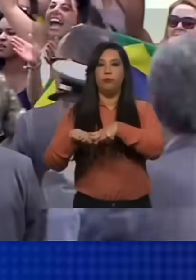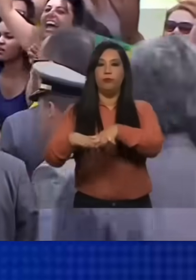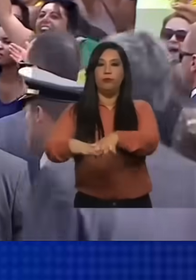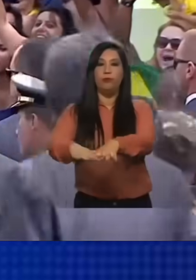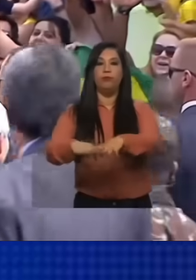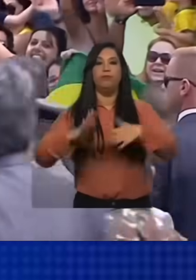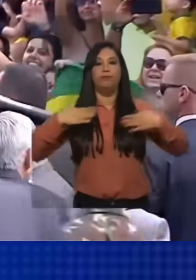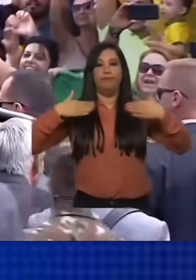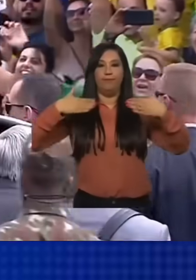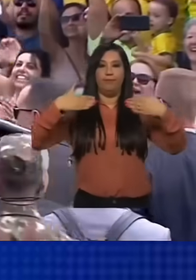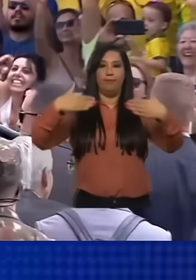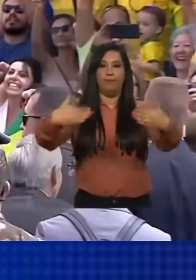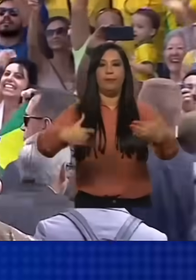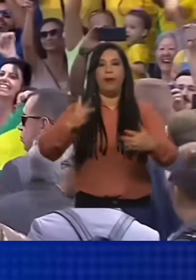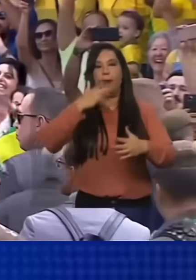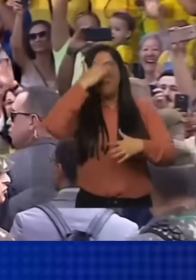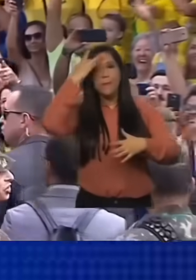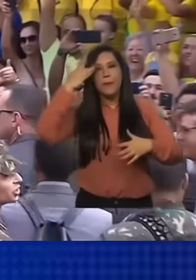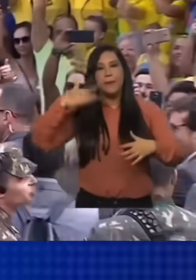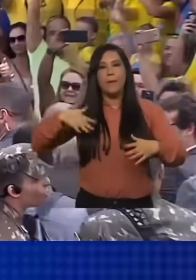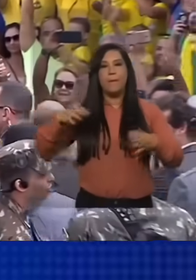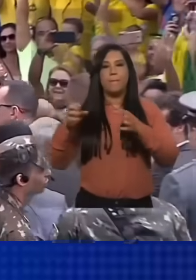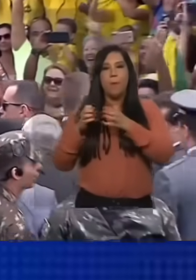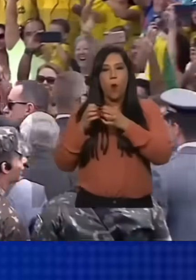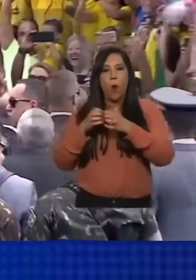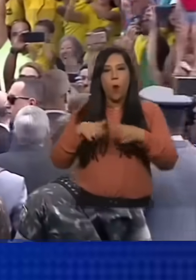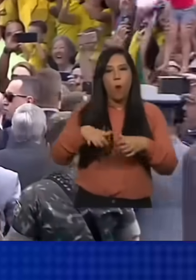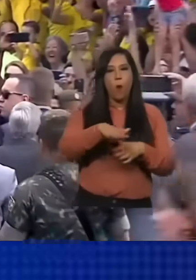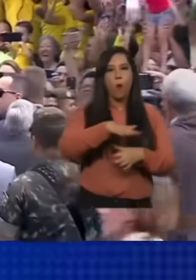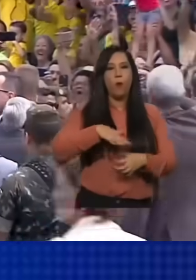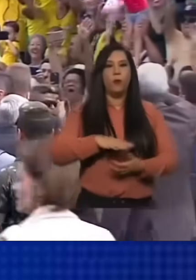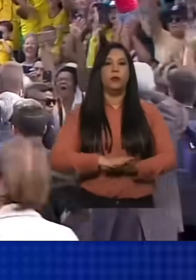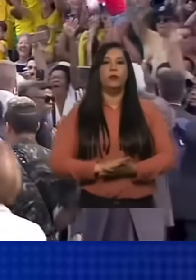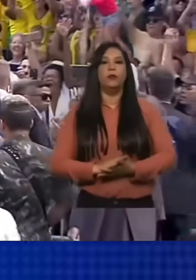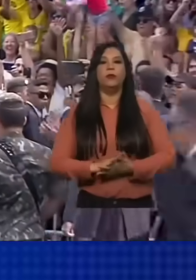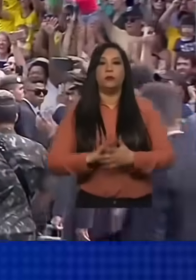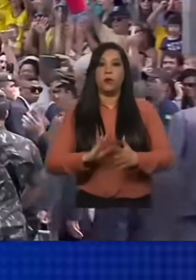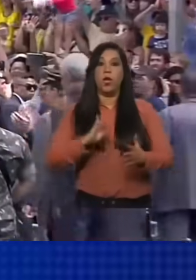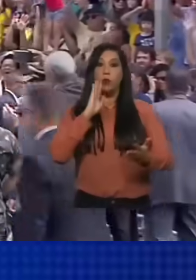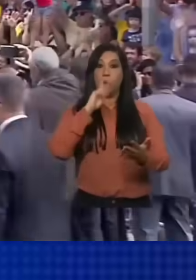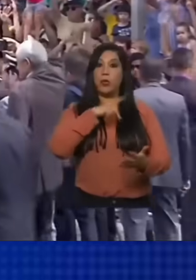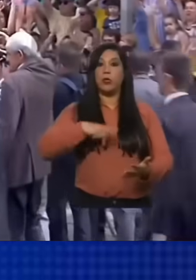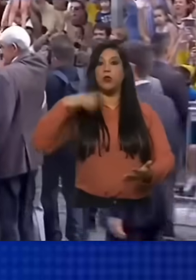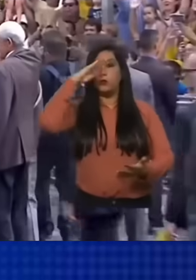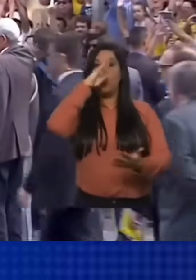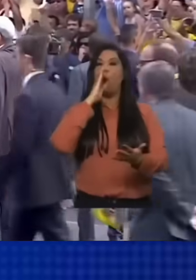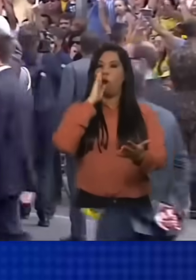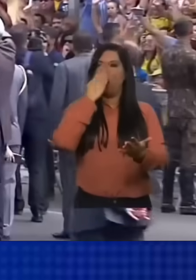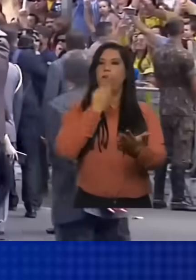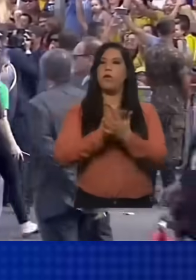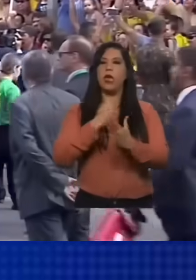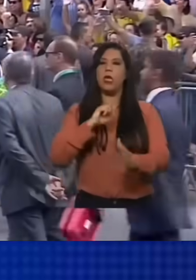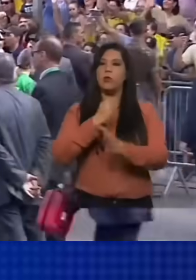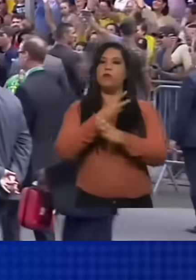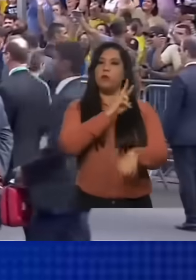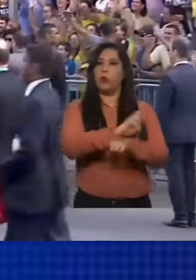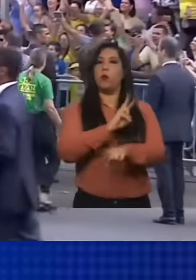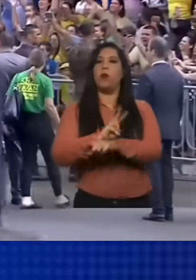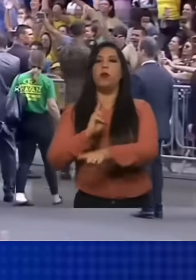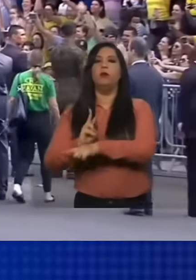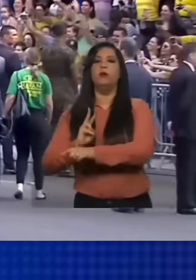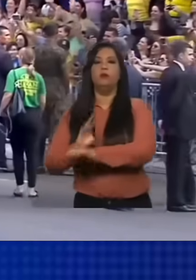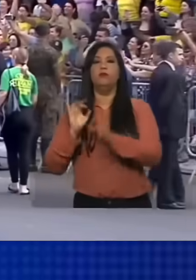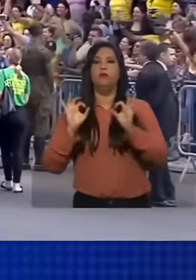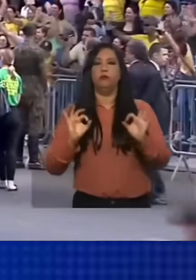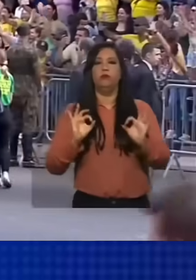Evidentemente. Uma forma de o presidente poder interagir com a população, né? As pessoas